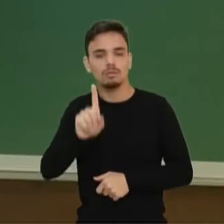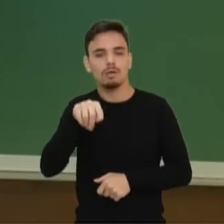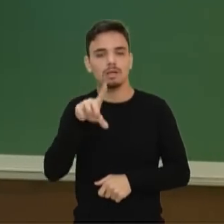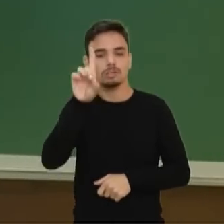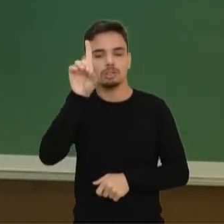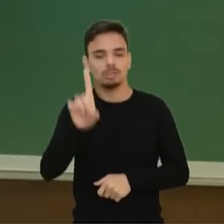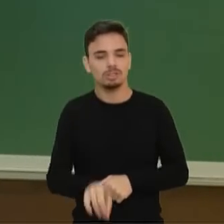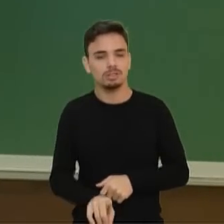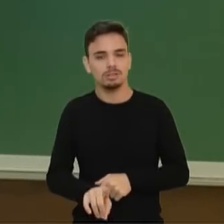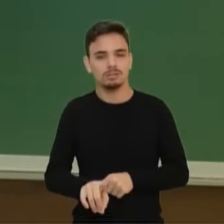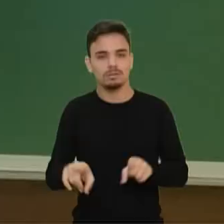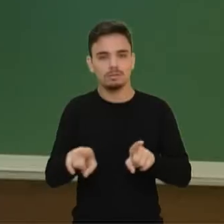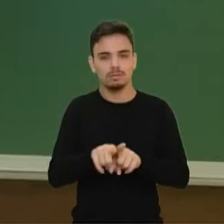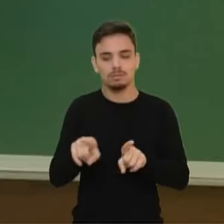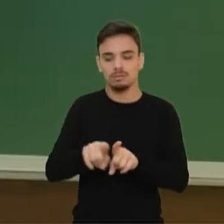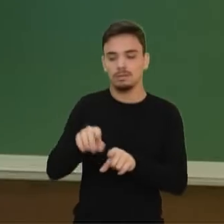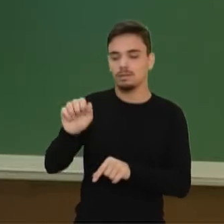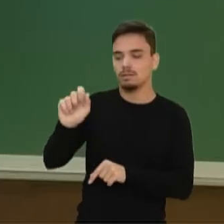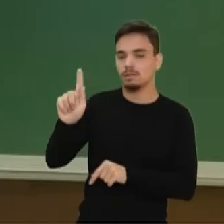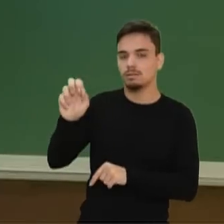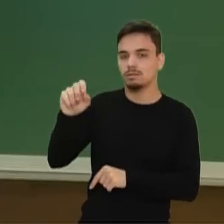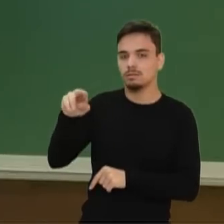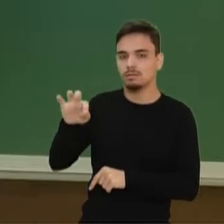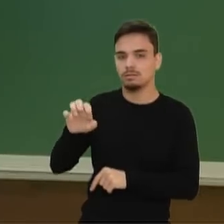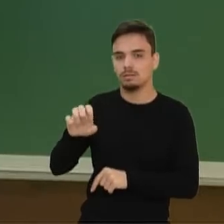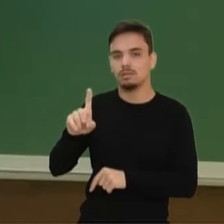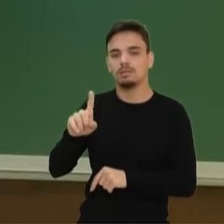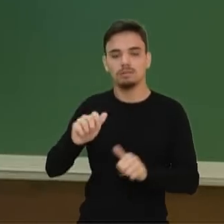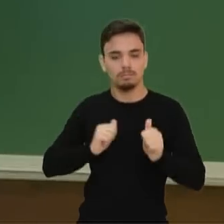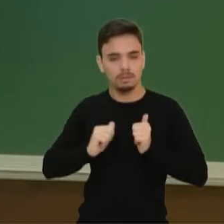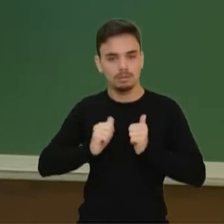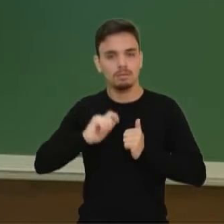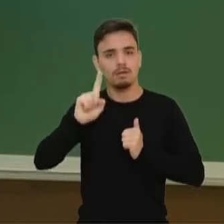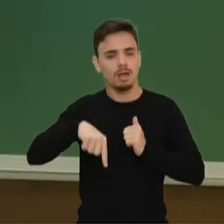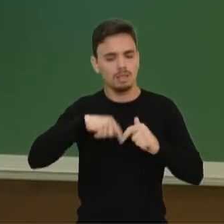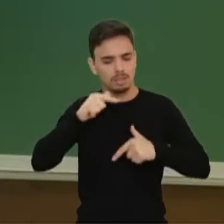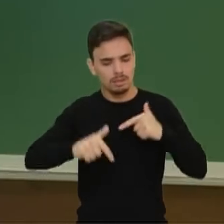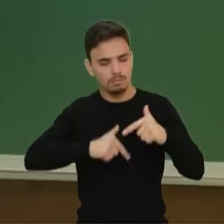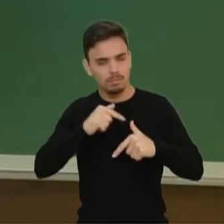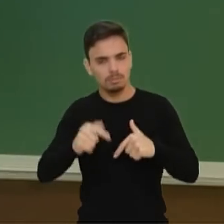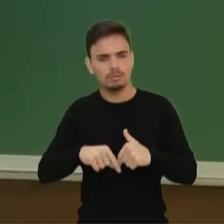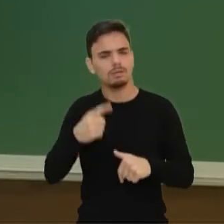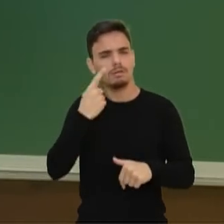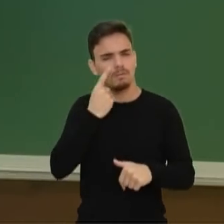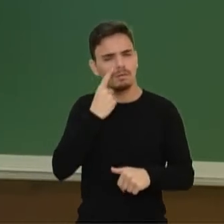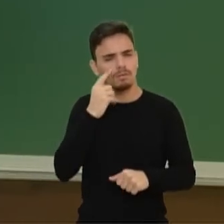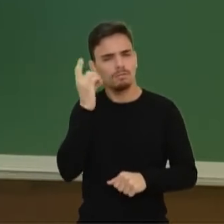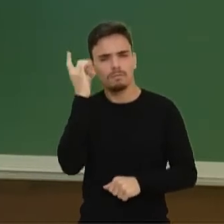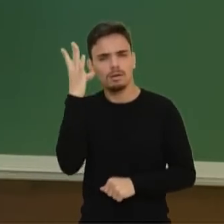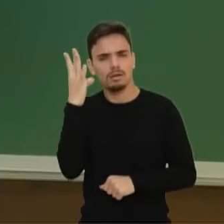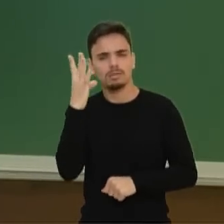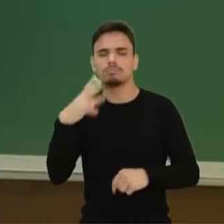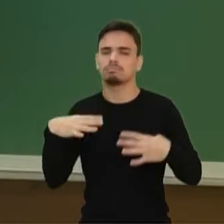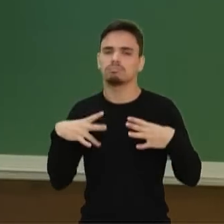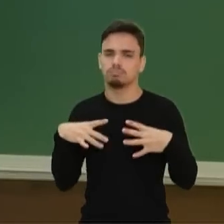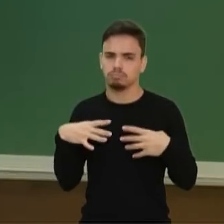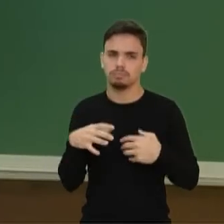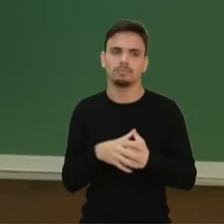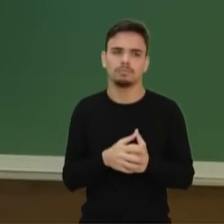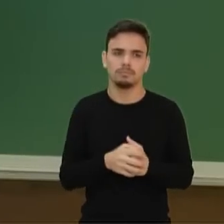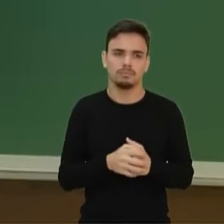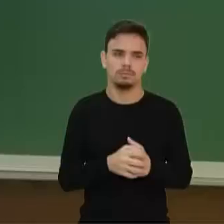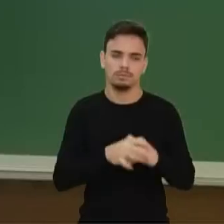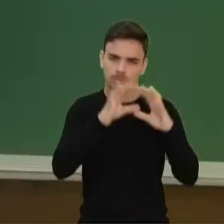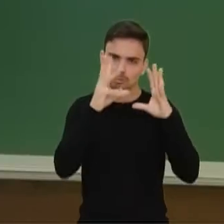direitos. Agente da passiva, trabalhadores. Olha que facinho, gente. Muito tranquilo. E todos